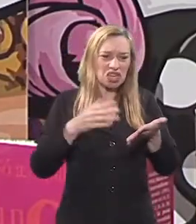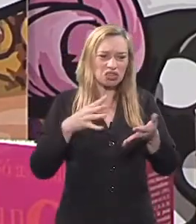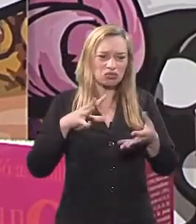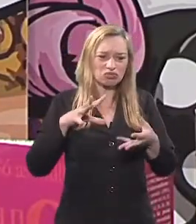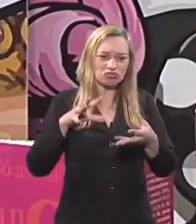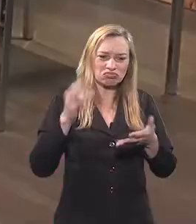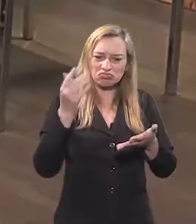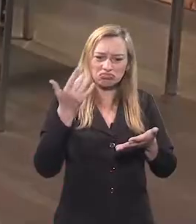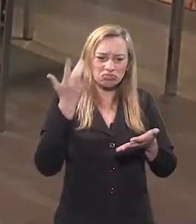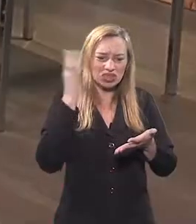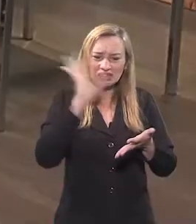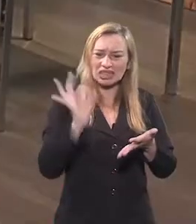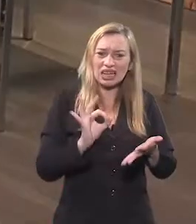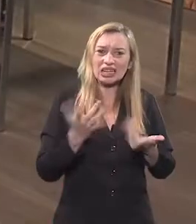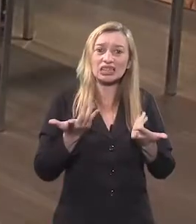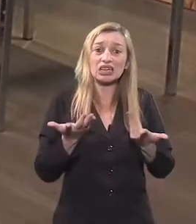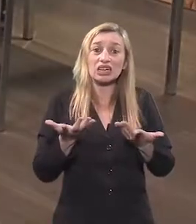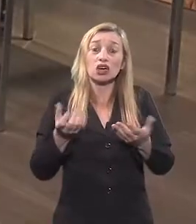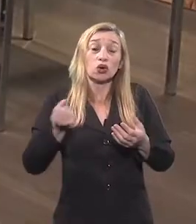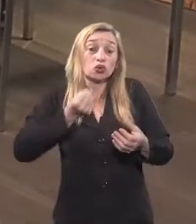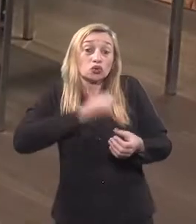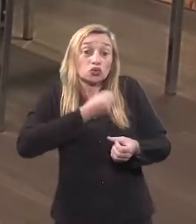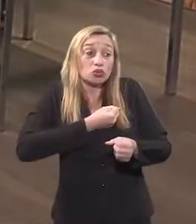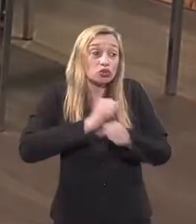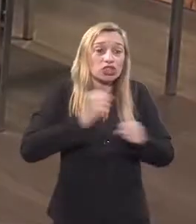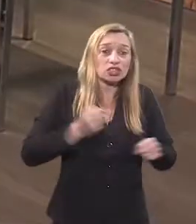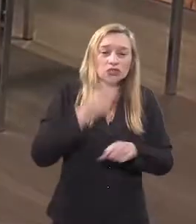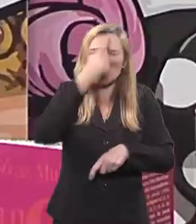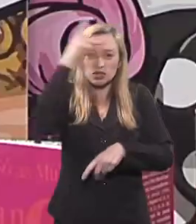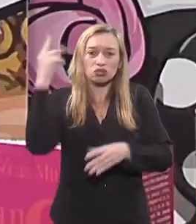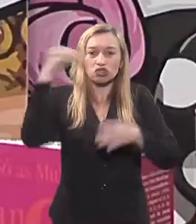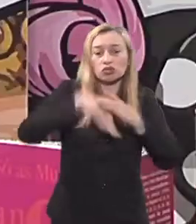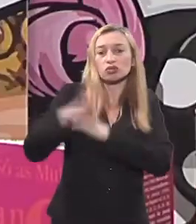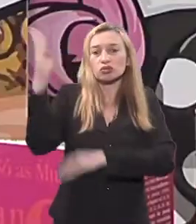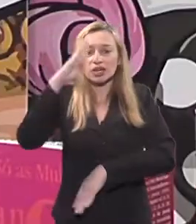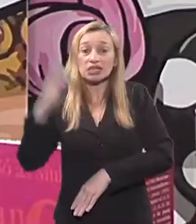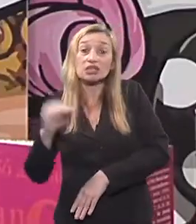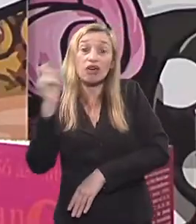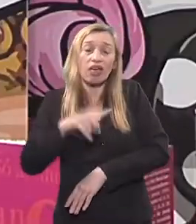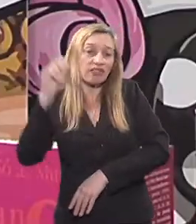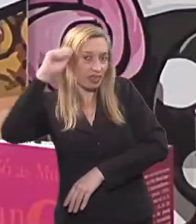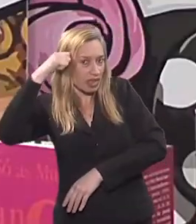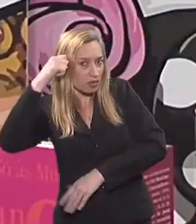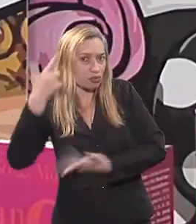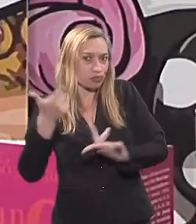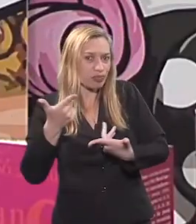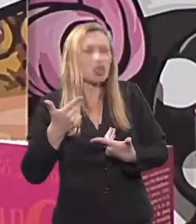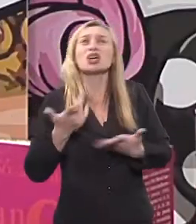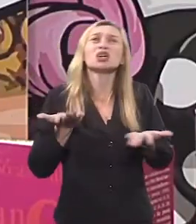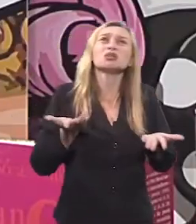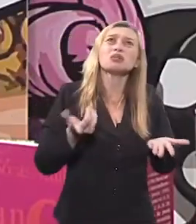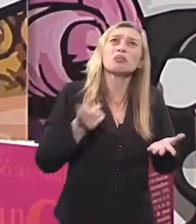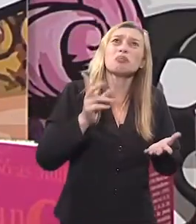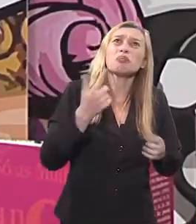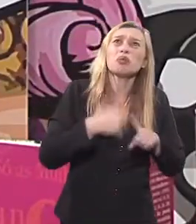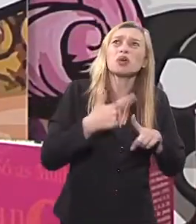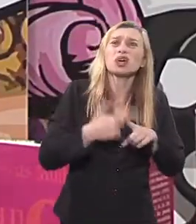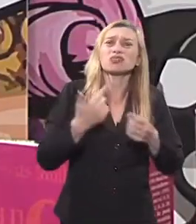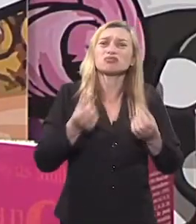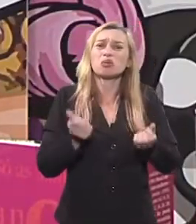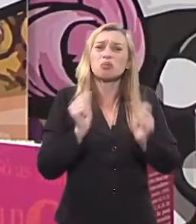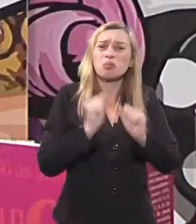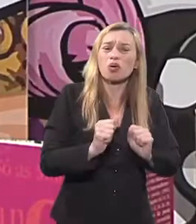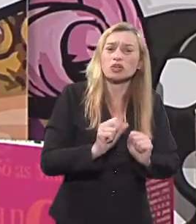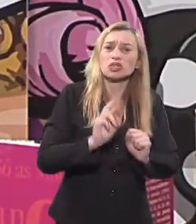Cadê? A gente não pode negar que os negros são a maioria no Brasil. Não é? Sim. Então, se você nunca se vê, não é que a gente não possa e não deva ler